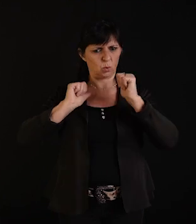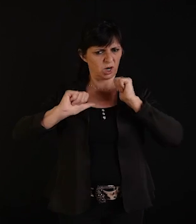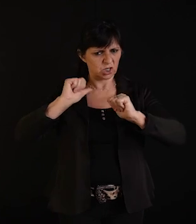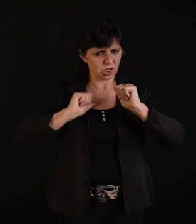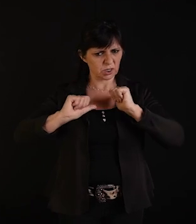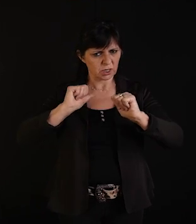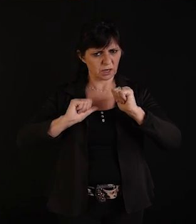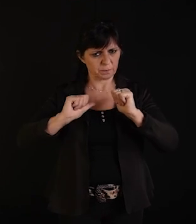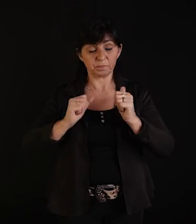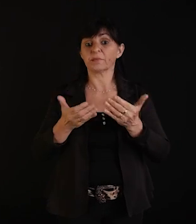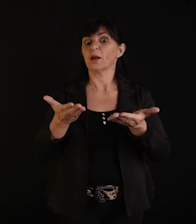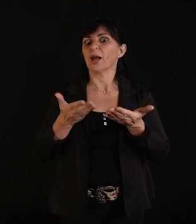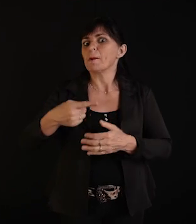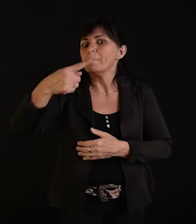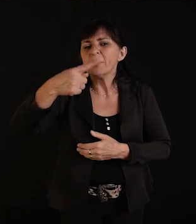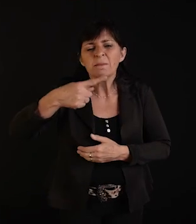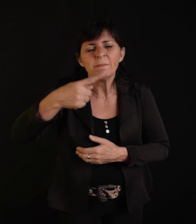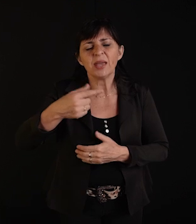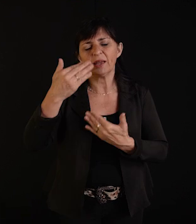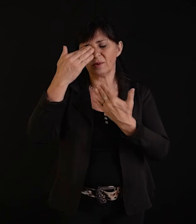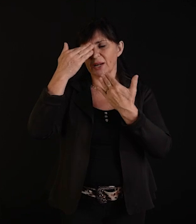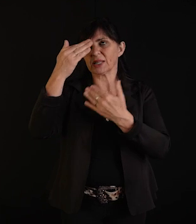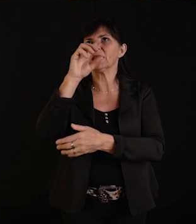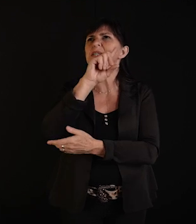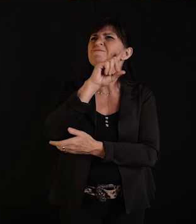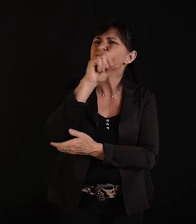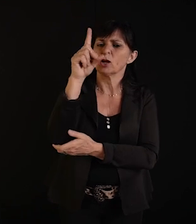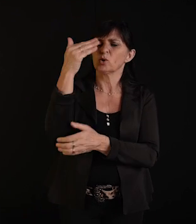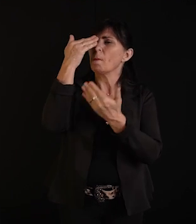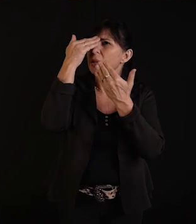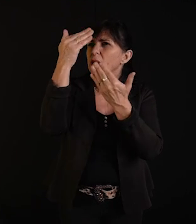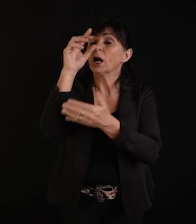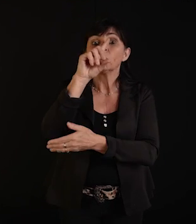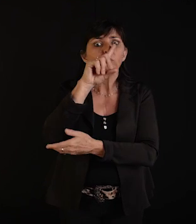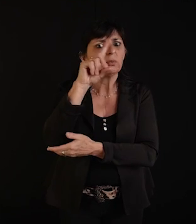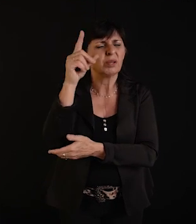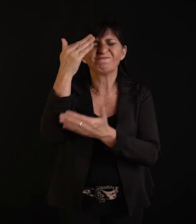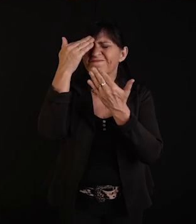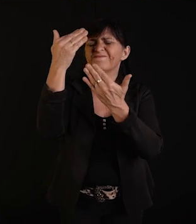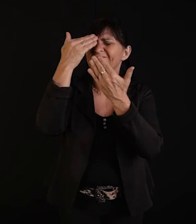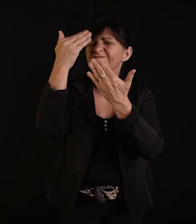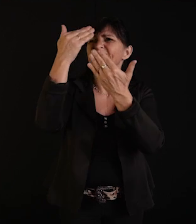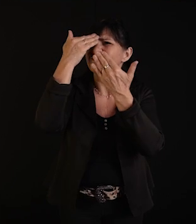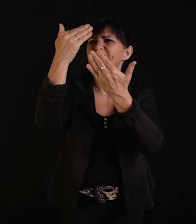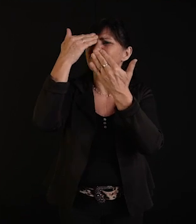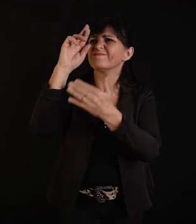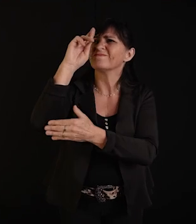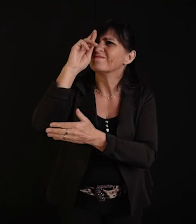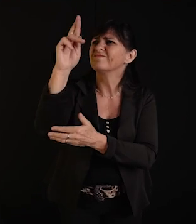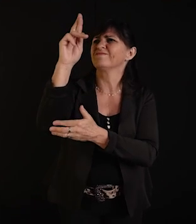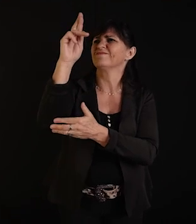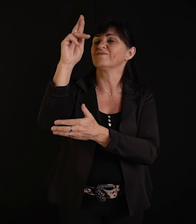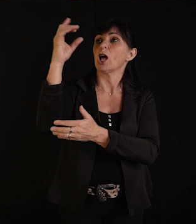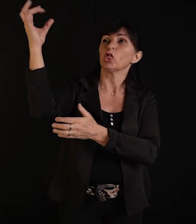agradecer primeiramente, em primeiro lugar, a Deus. Obrigado, Deus. Gratidão, gratidão, gratidão, Senhor, pelo dom